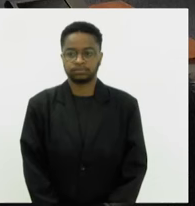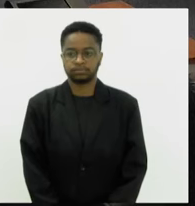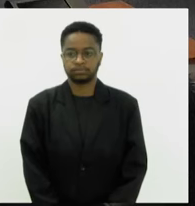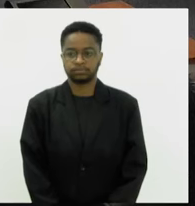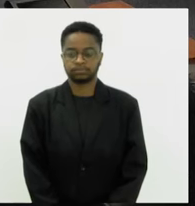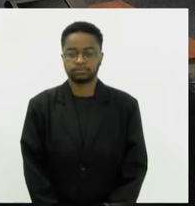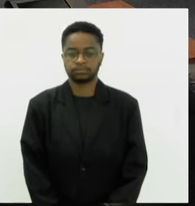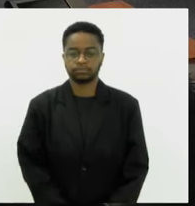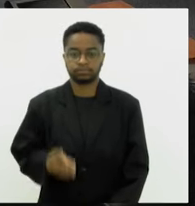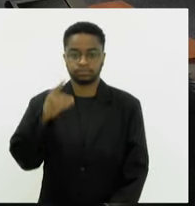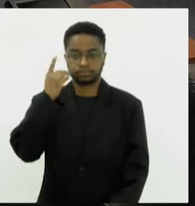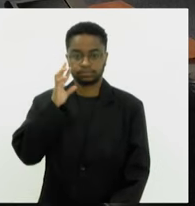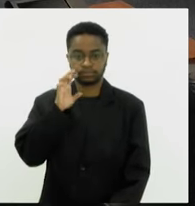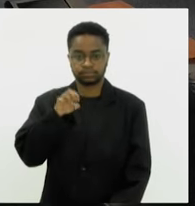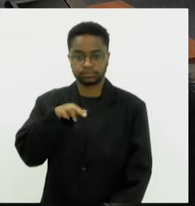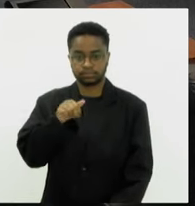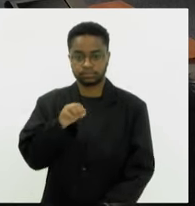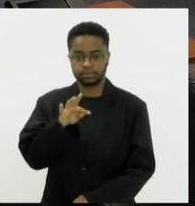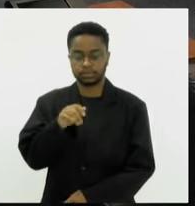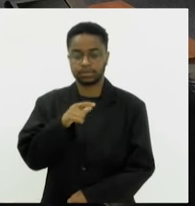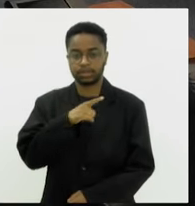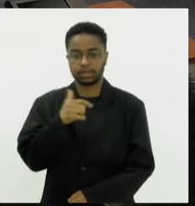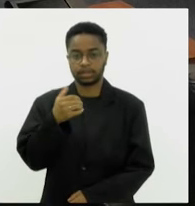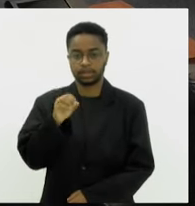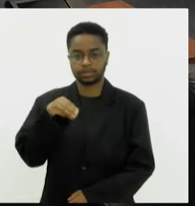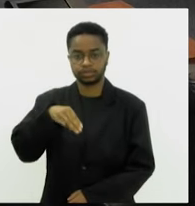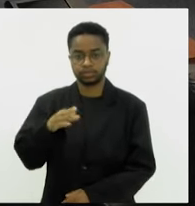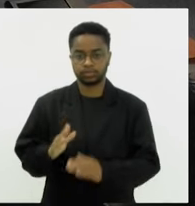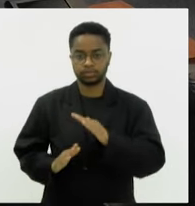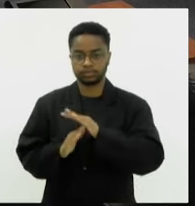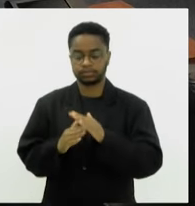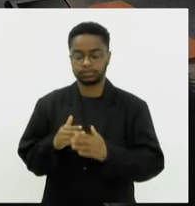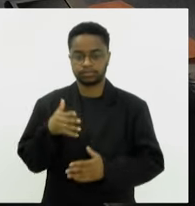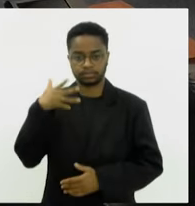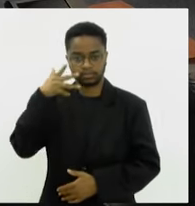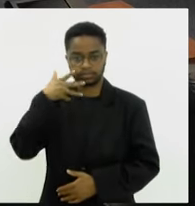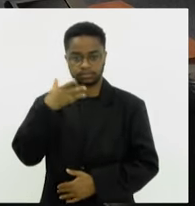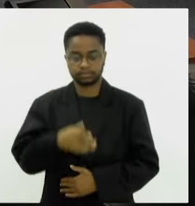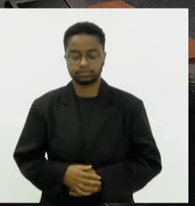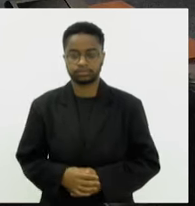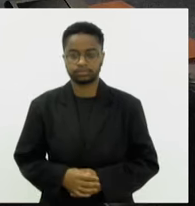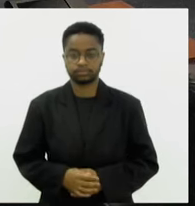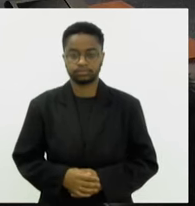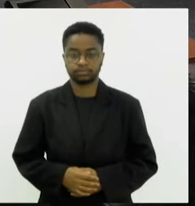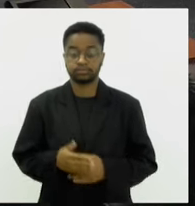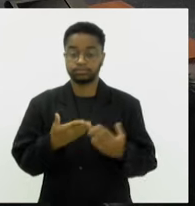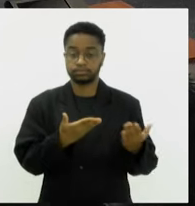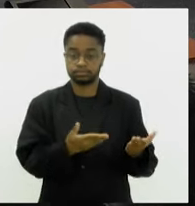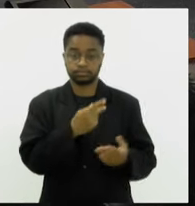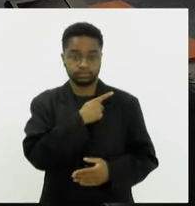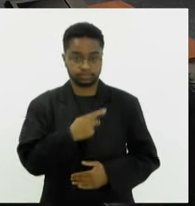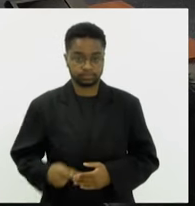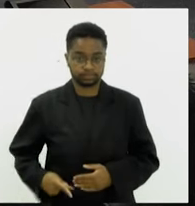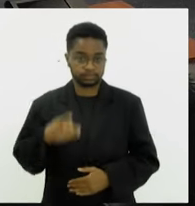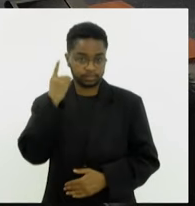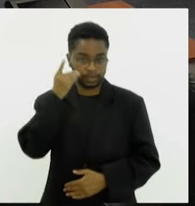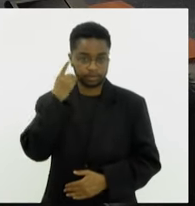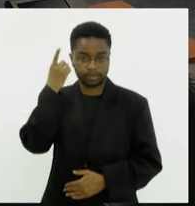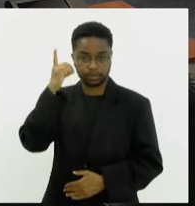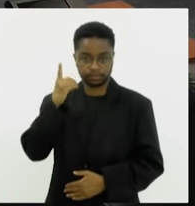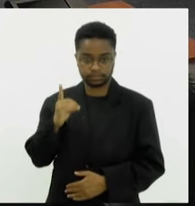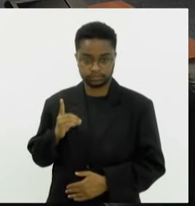Deputada Renata Souza, Vossa Excelência dispõe de 10 minutos regimentais. Senhora Presidenta, Excelentíssima Deputada Dani